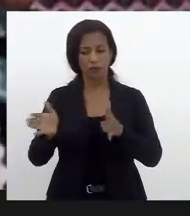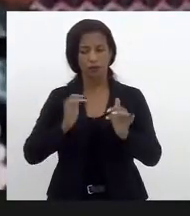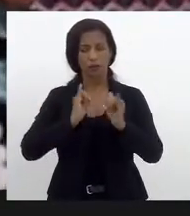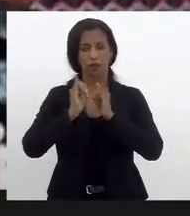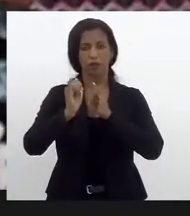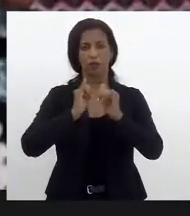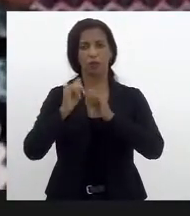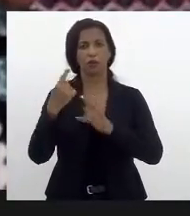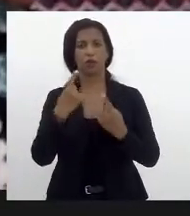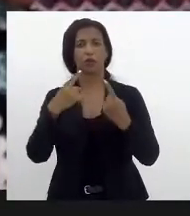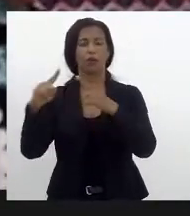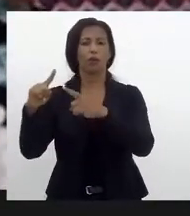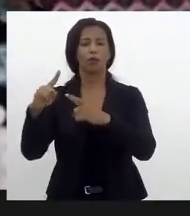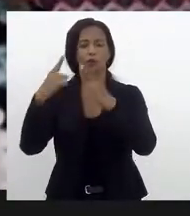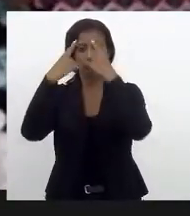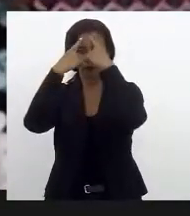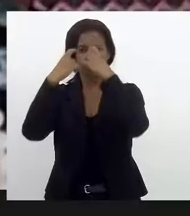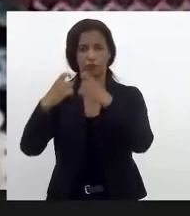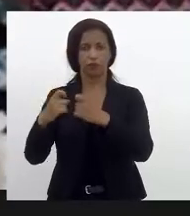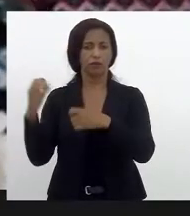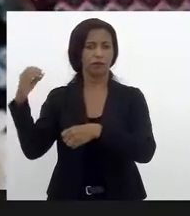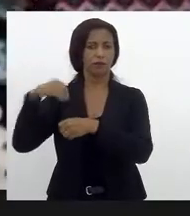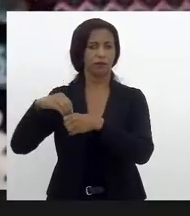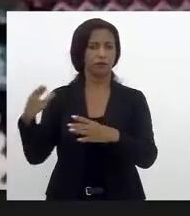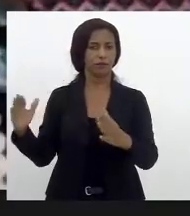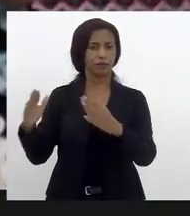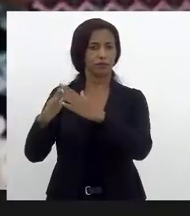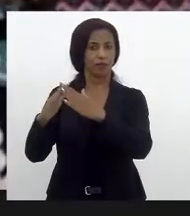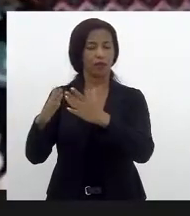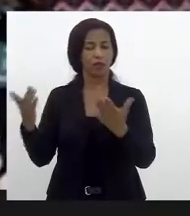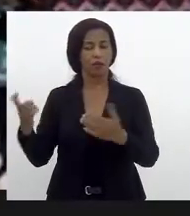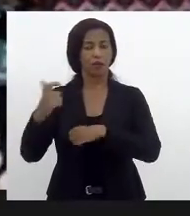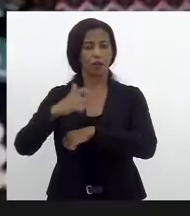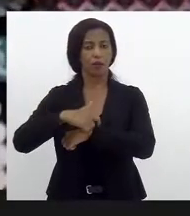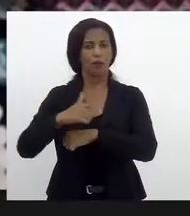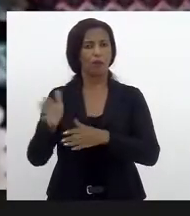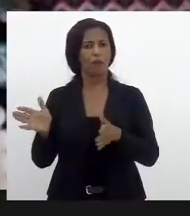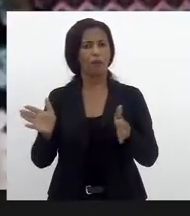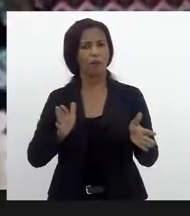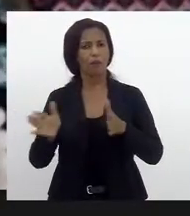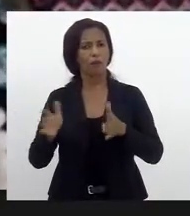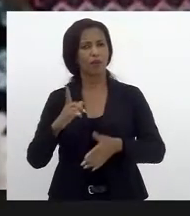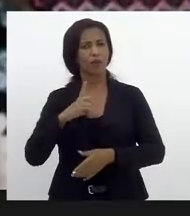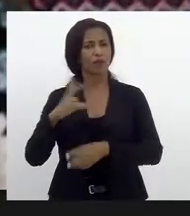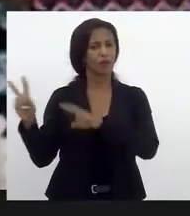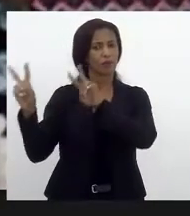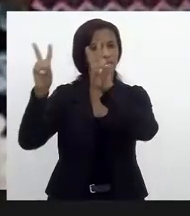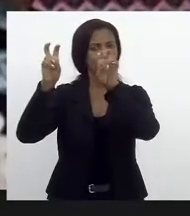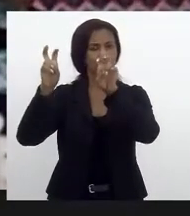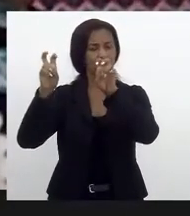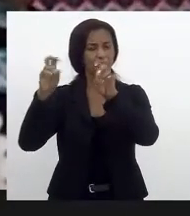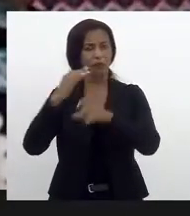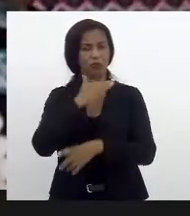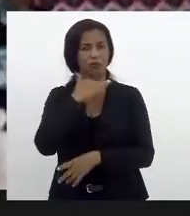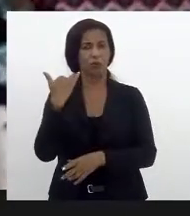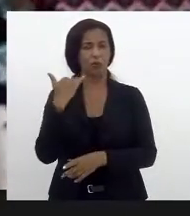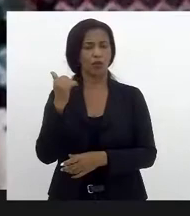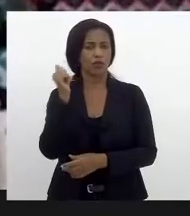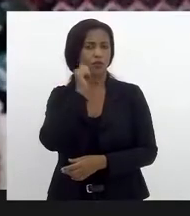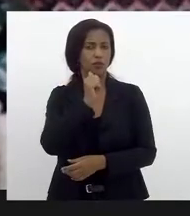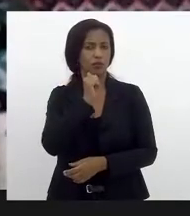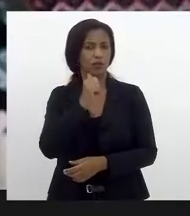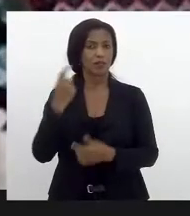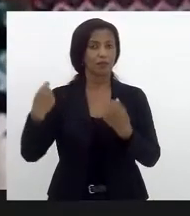de violência doméstica. Ou seja, nós estamos em um momento em que o tema do feminicídio,